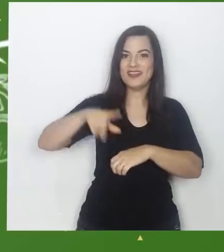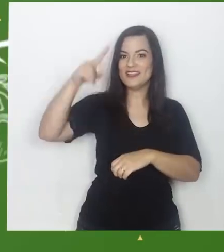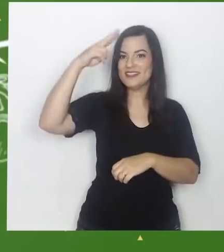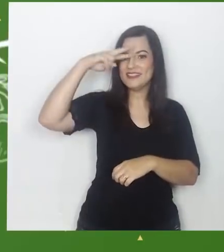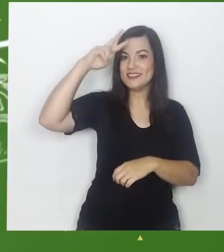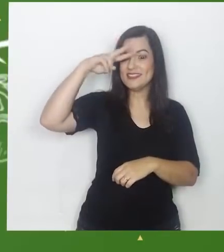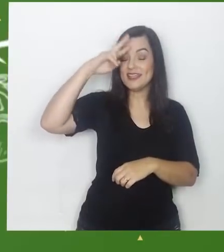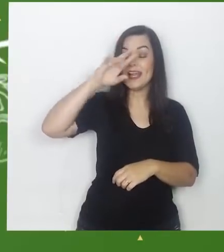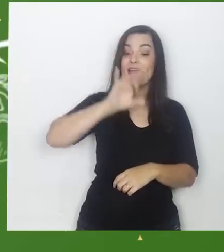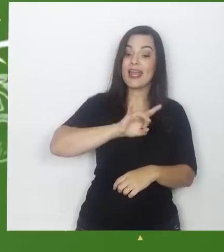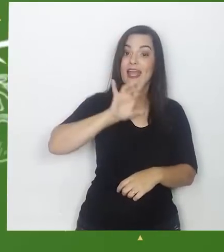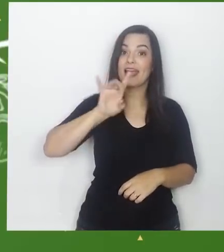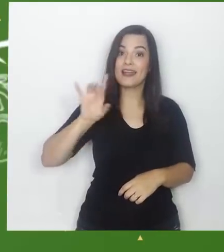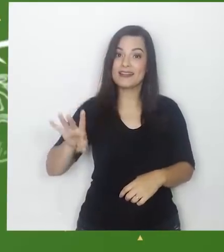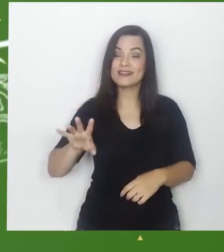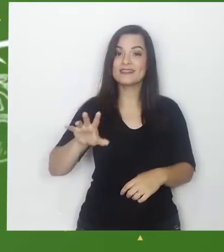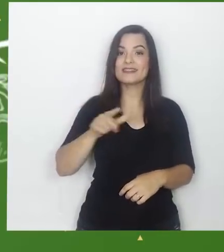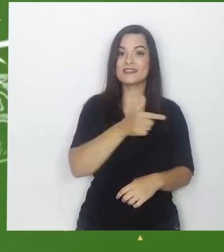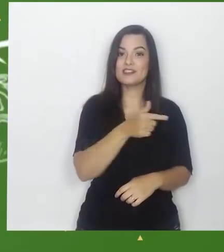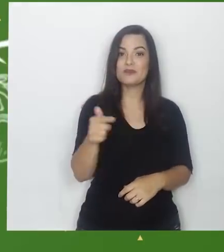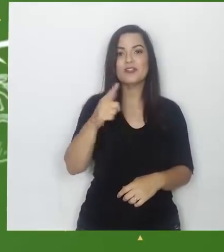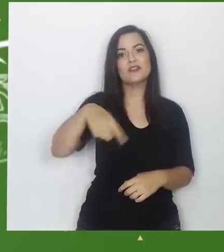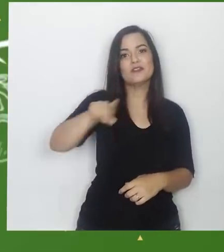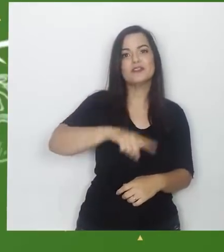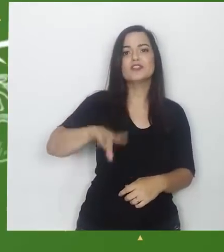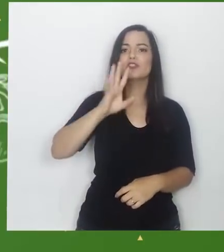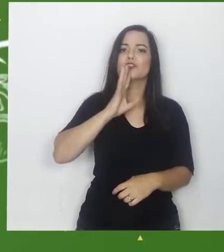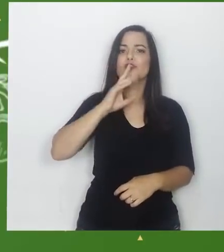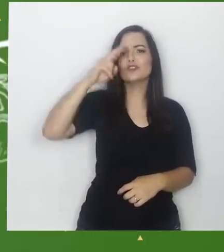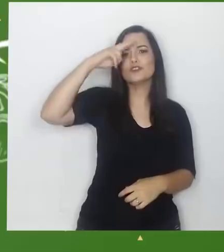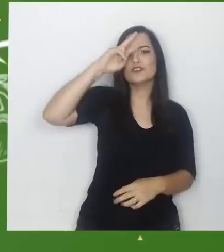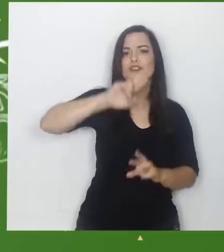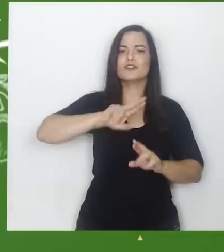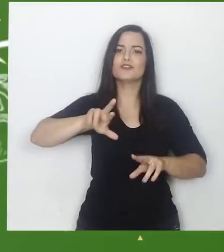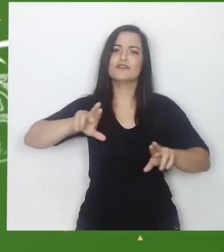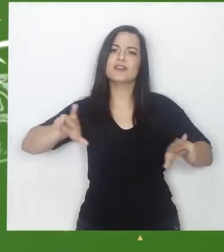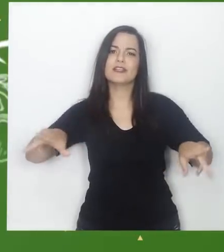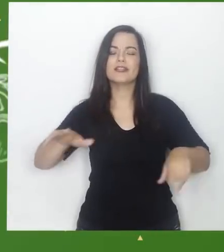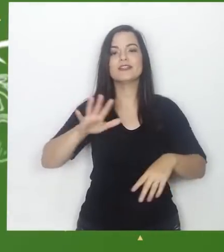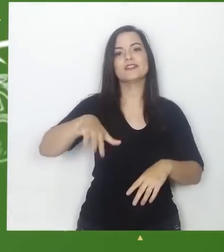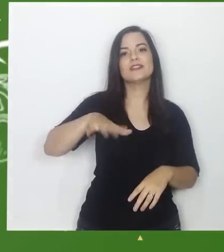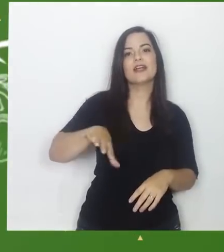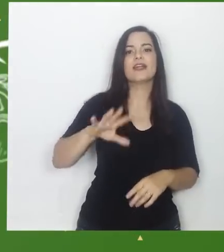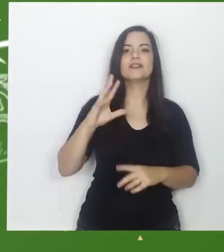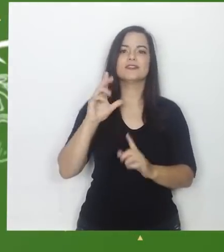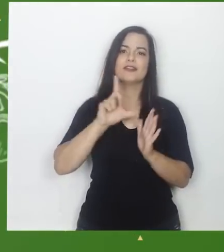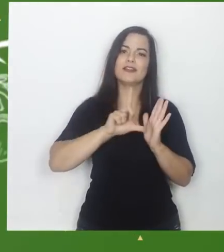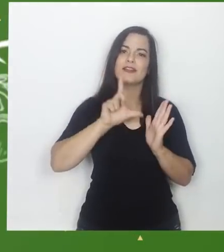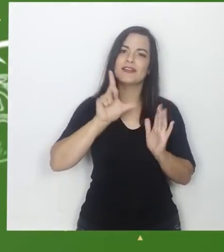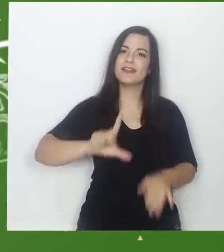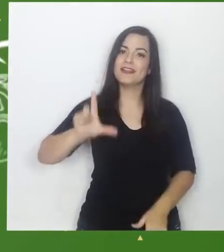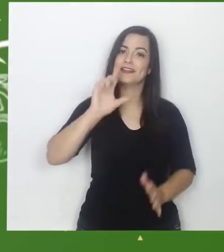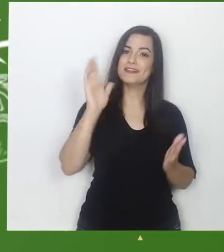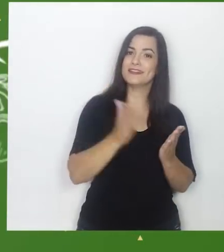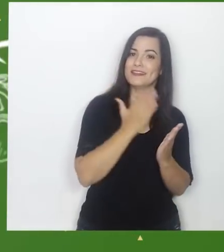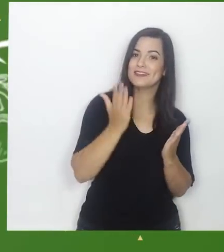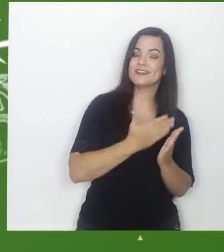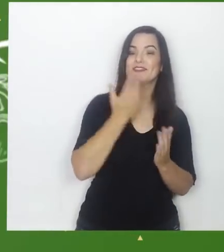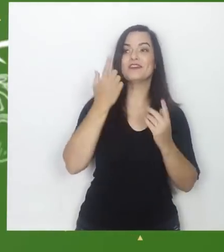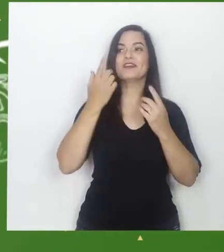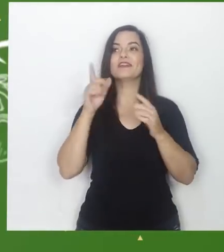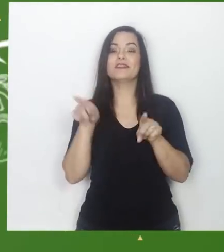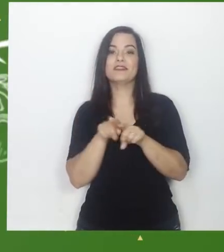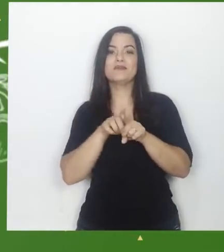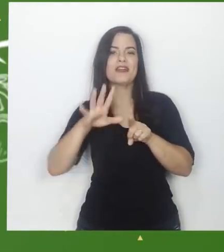história diferente relacionada à literatura, à música. Descobriram que os nomes de